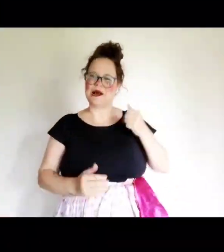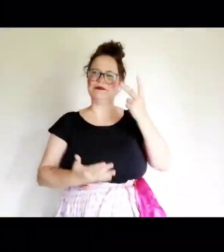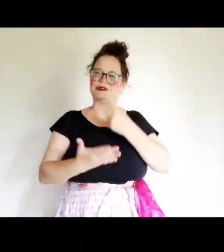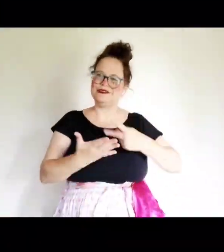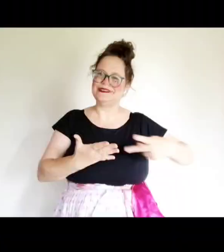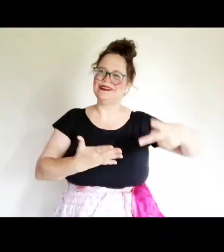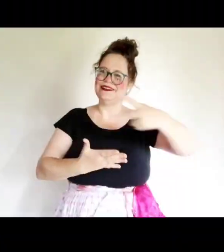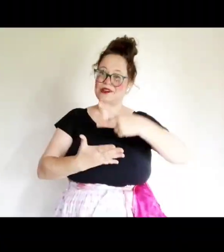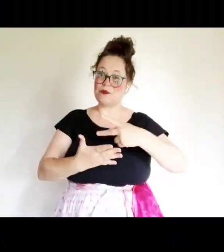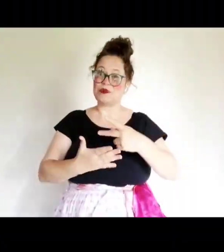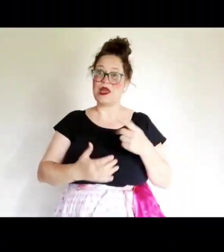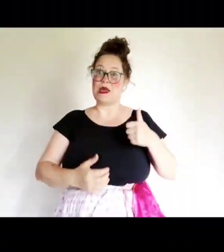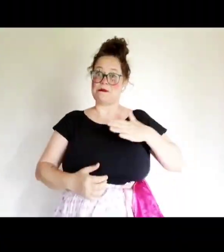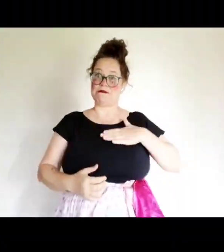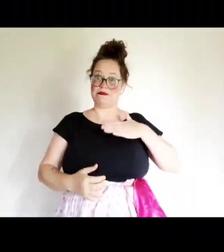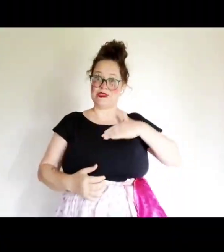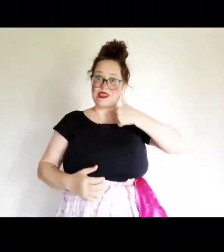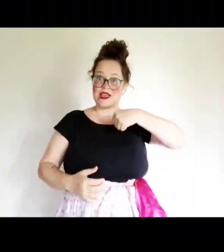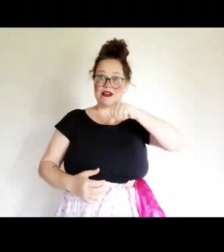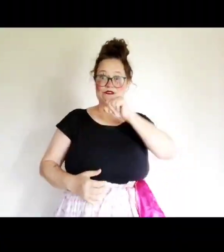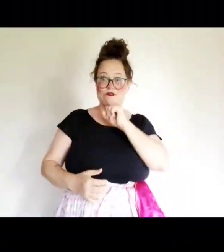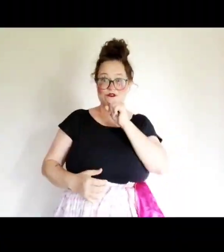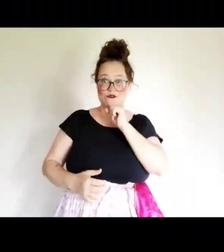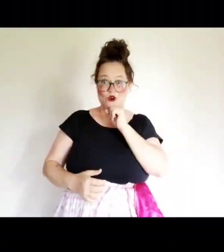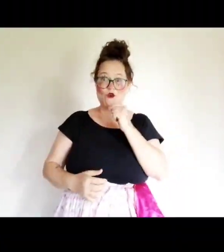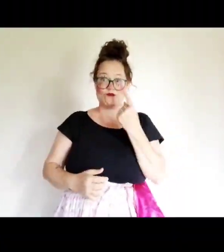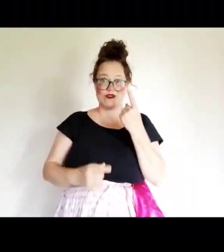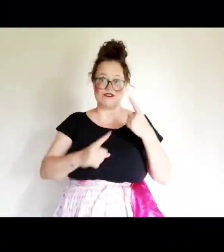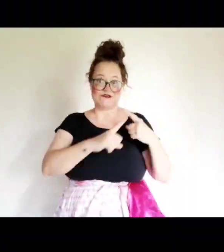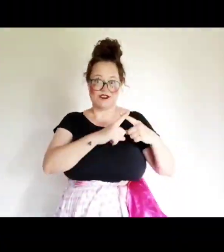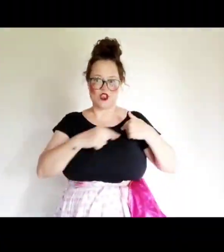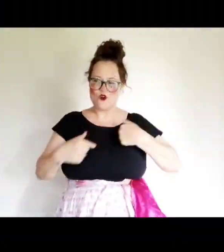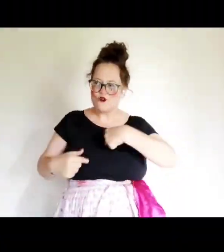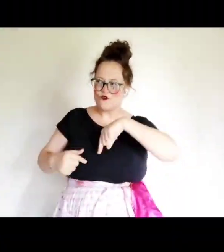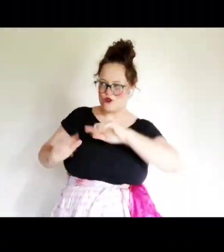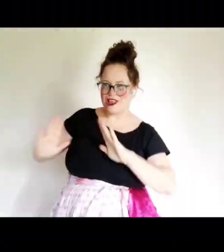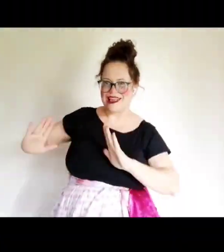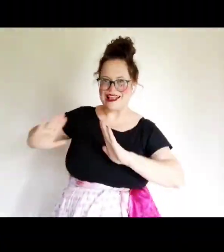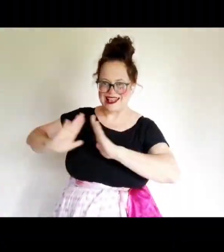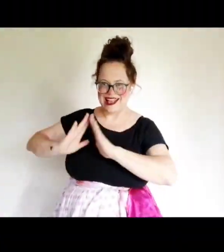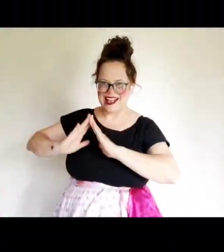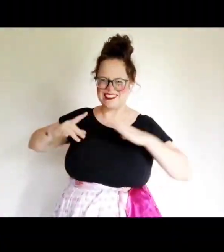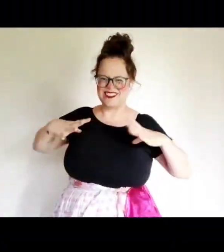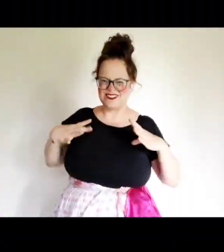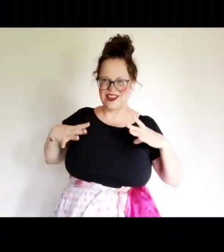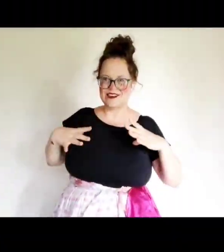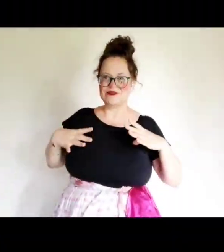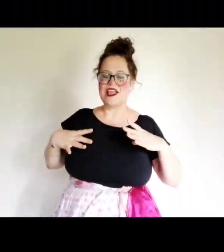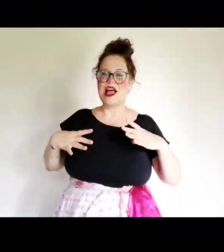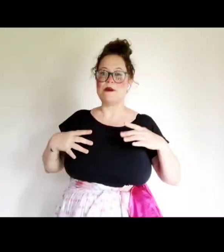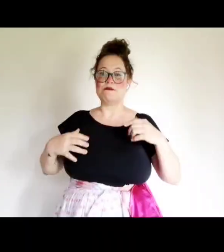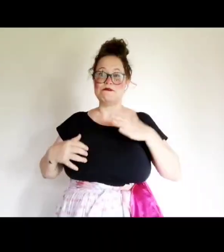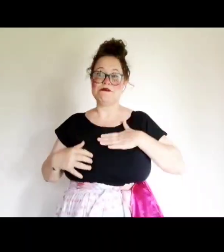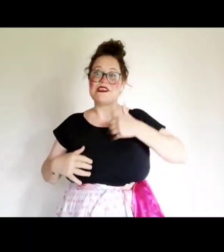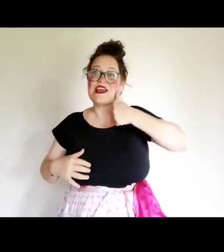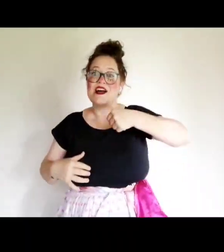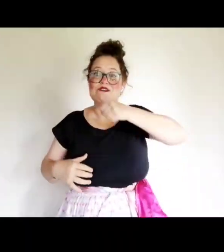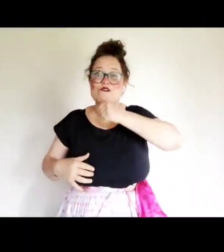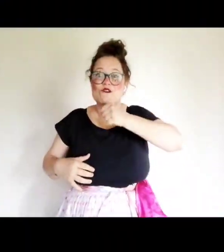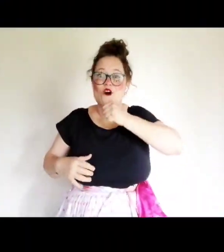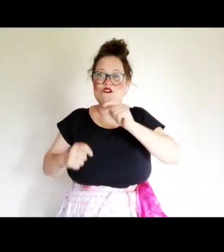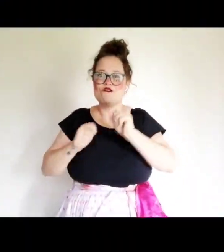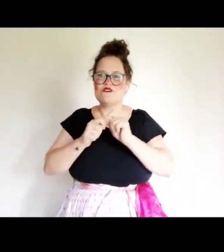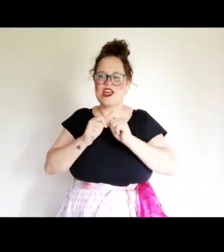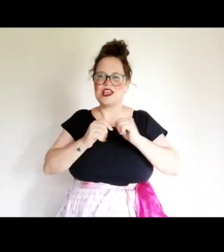Aí a minha avó, numa das férias que eu fui passar na casa dela, ela fez uma grande boneca. Tamanho dessa aqui,